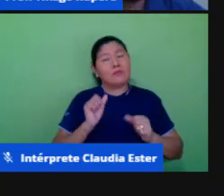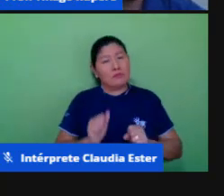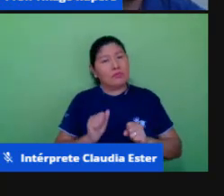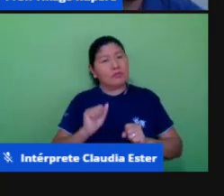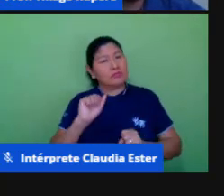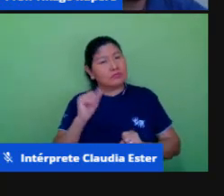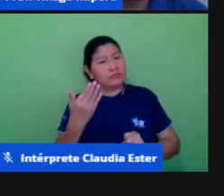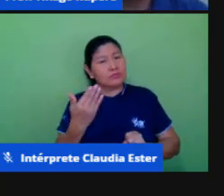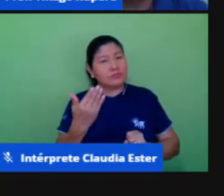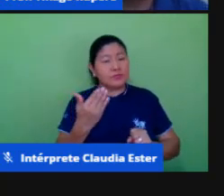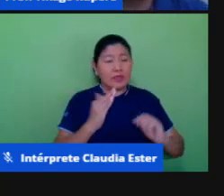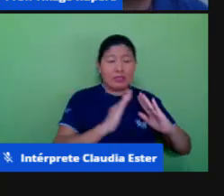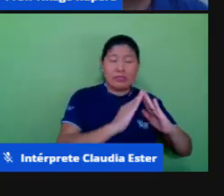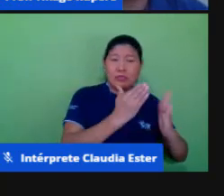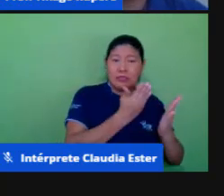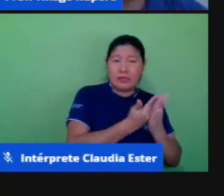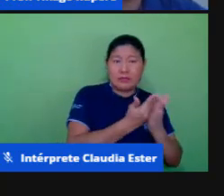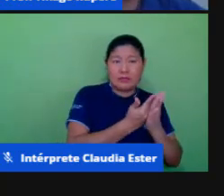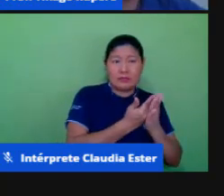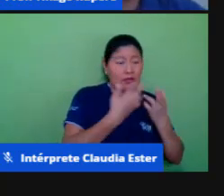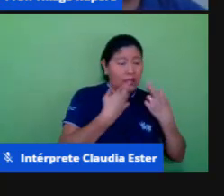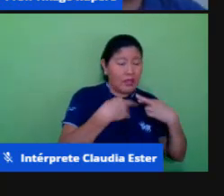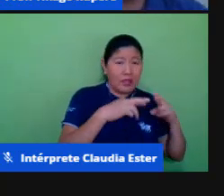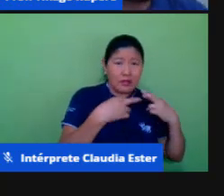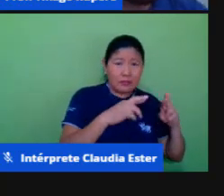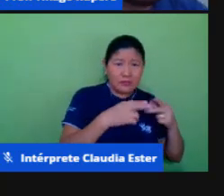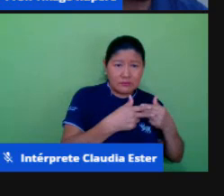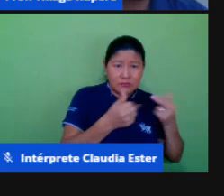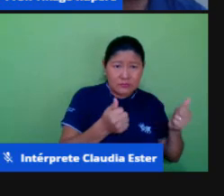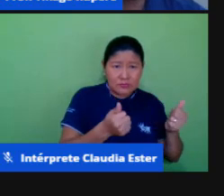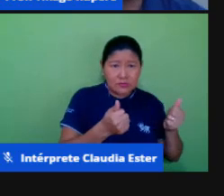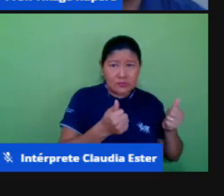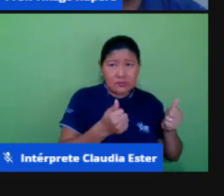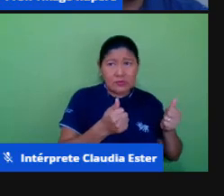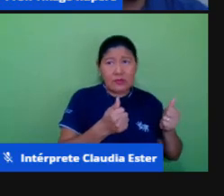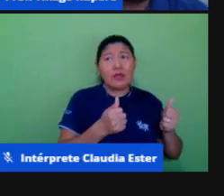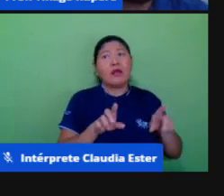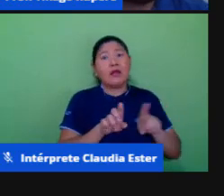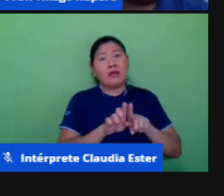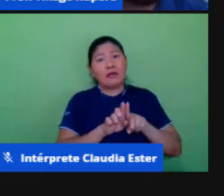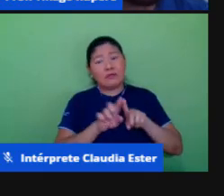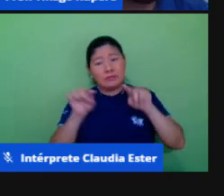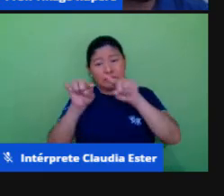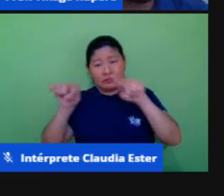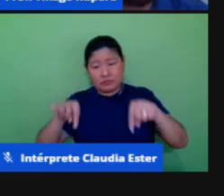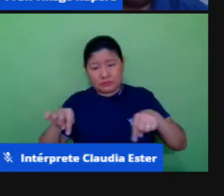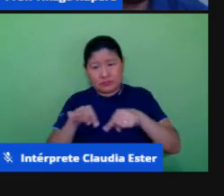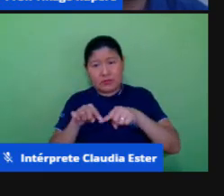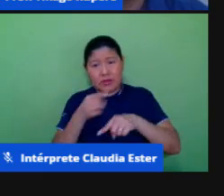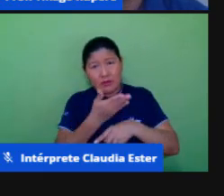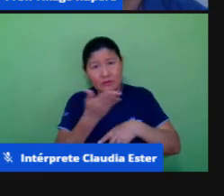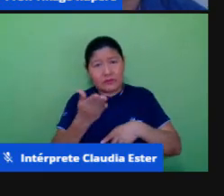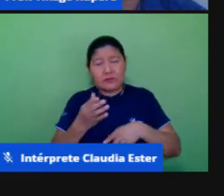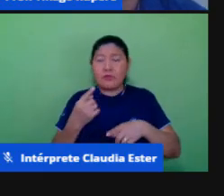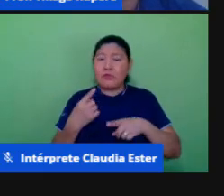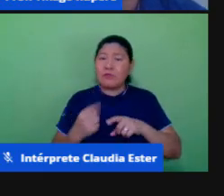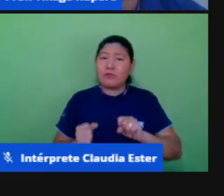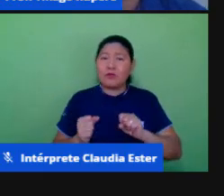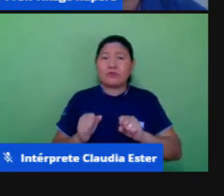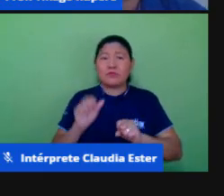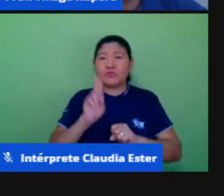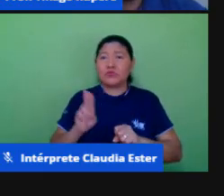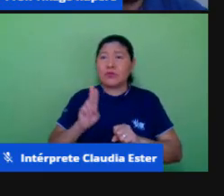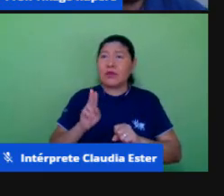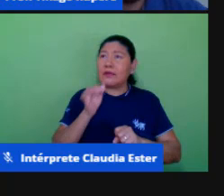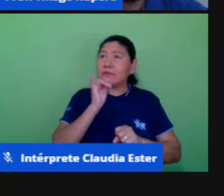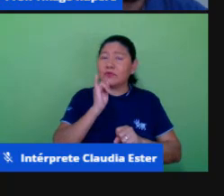você pede para o seu aluno, na reunião, na aula, pelo Meet, na aula, pelas plataformas que